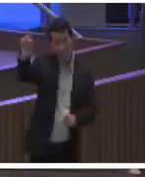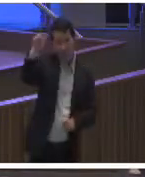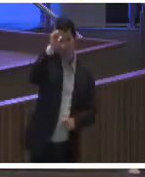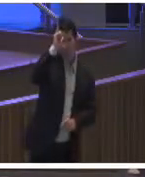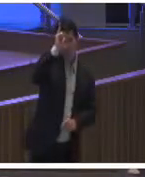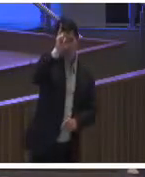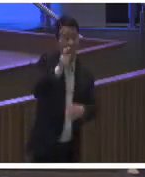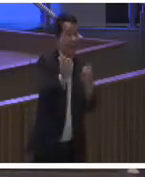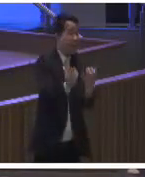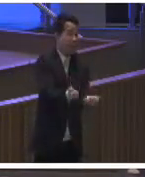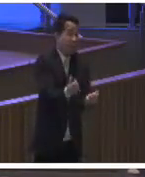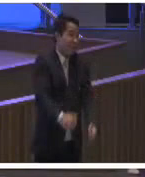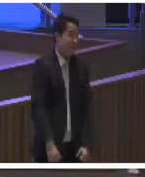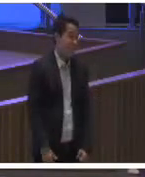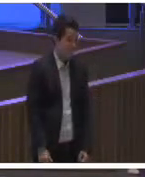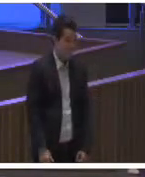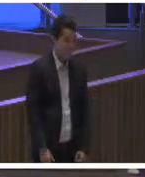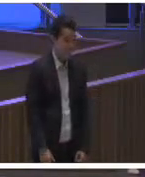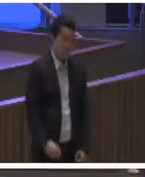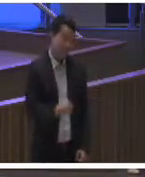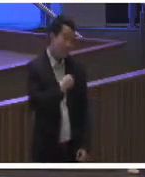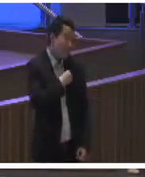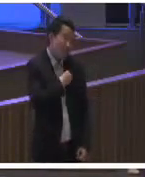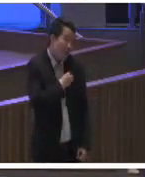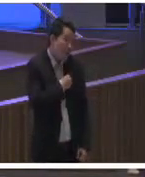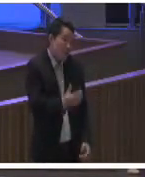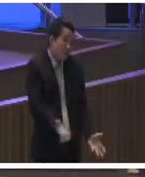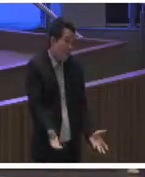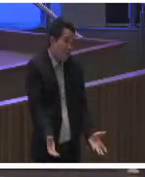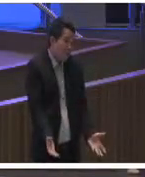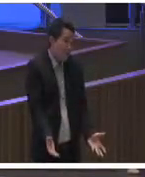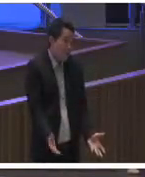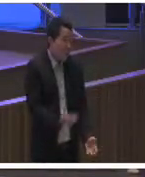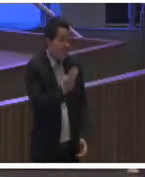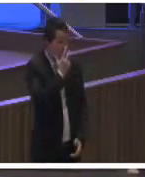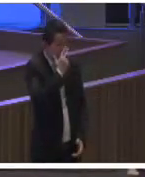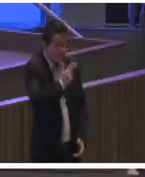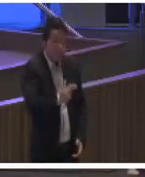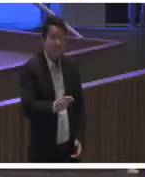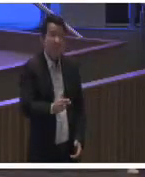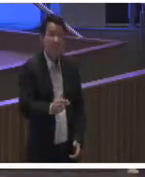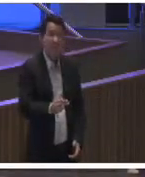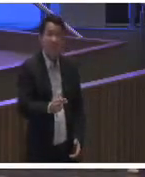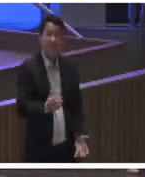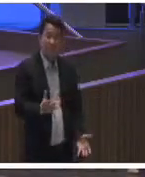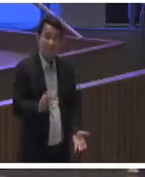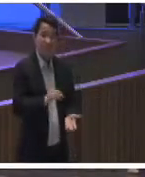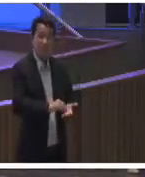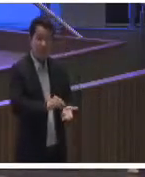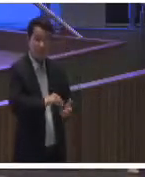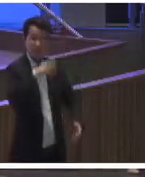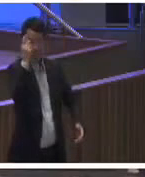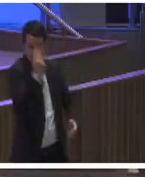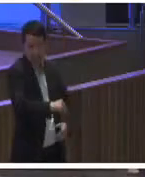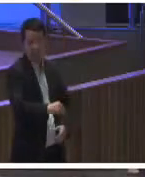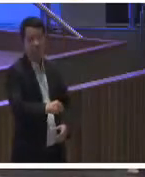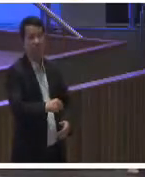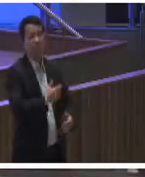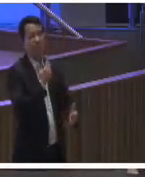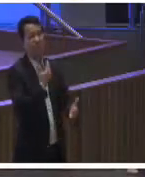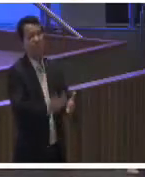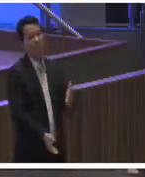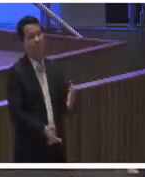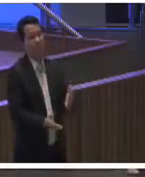Quando não há disciplina, os valores do reino de Deus se perdem. Agora aqui tem uma lição para a nossa